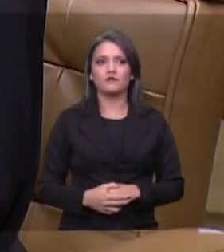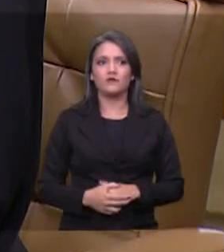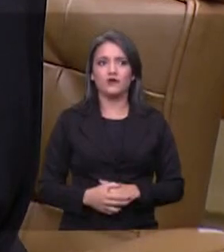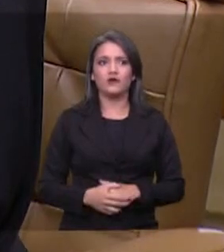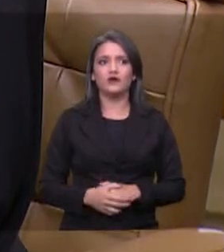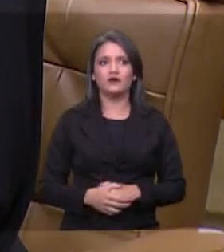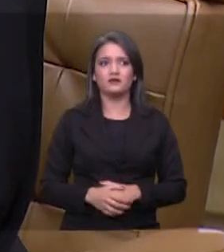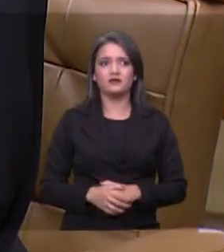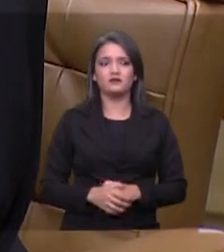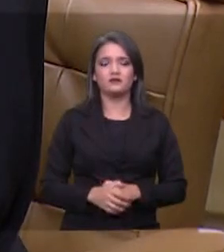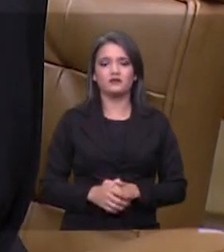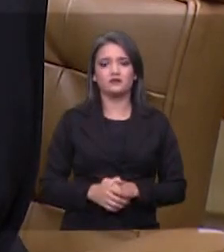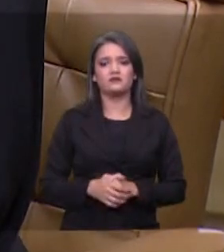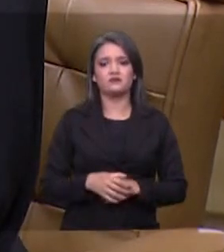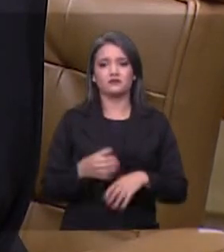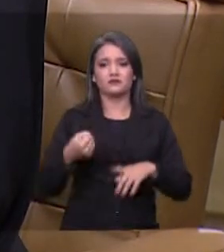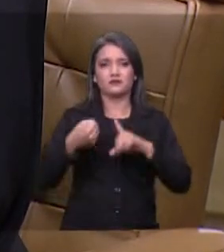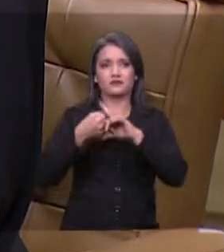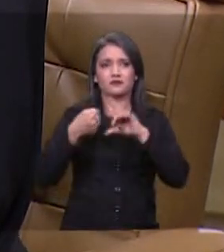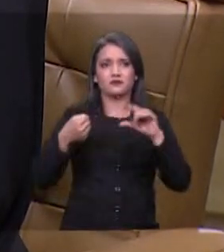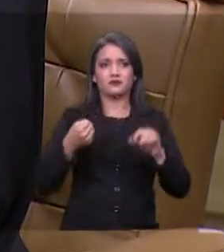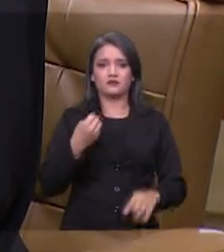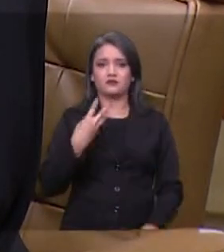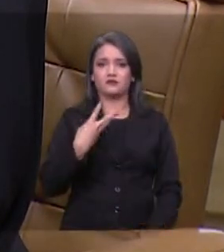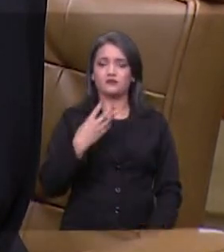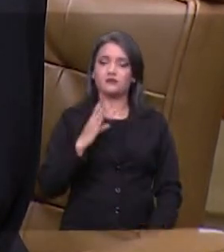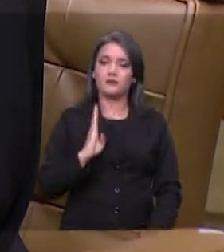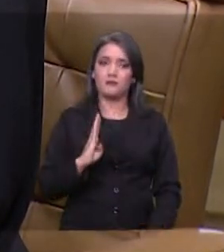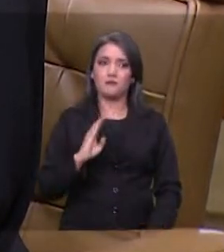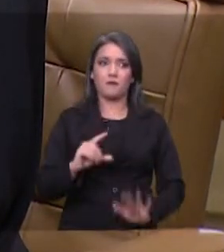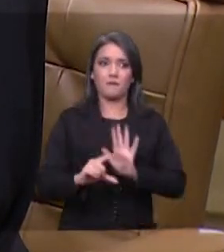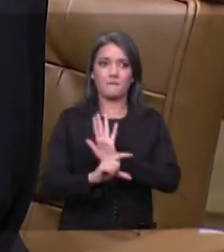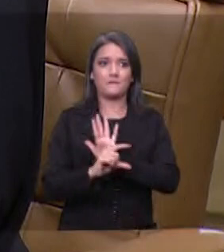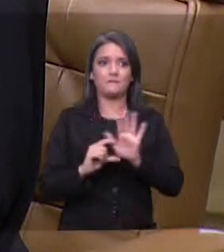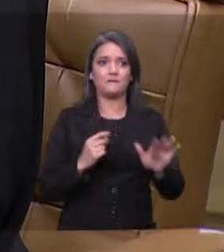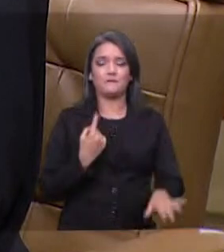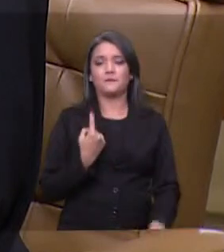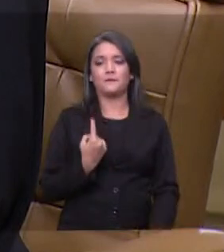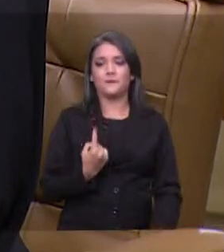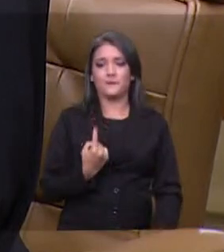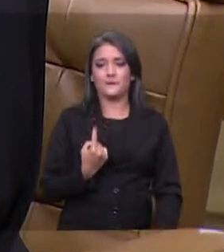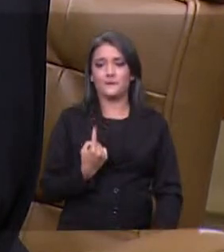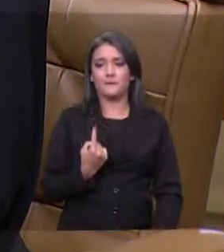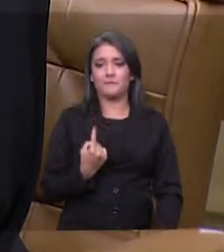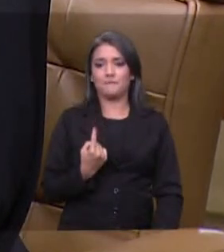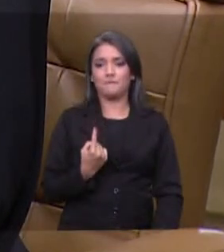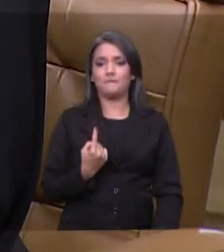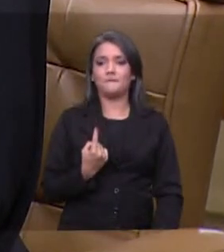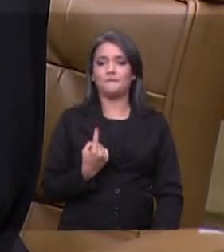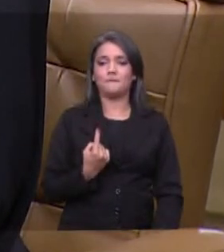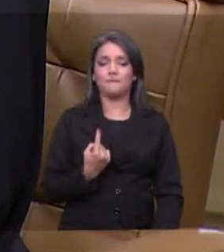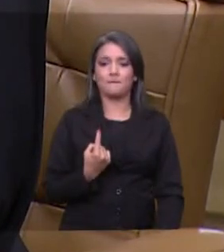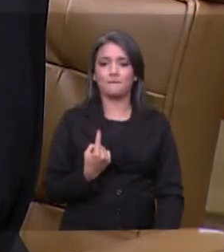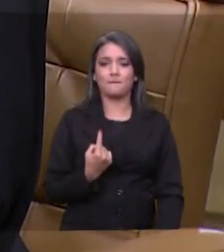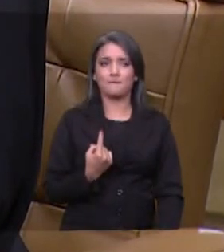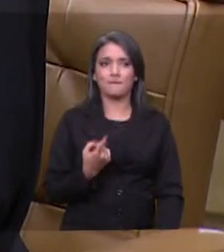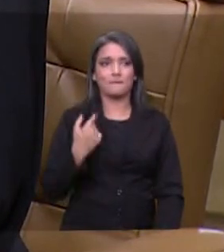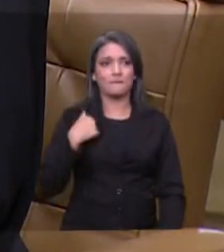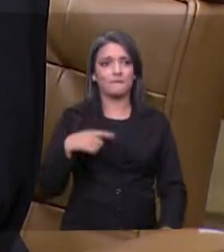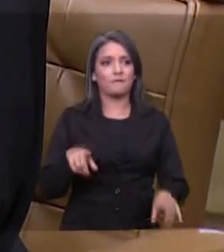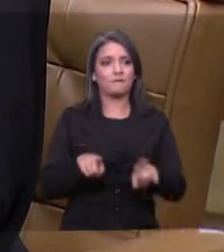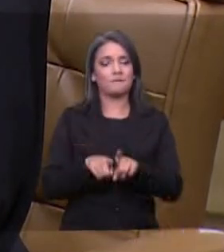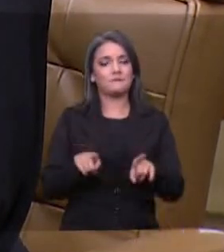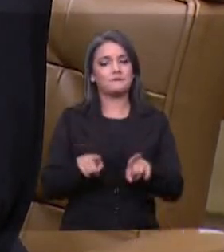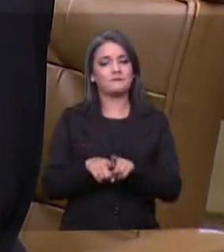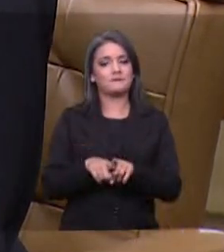Em relação ao artigo 3B, parágrafo 1º, eu estou acompanhando também